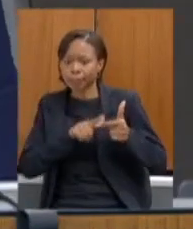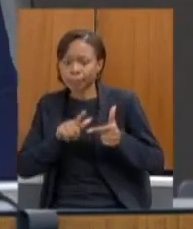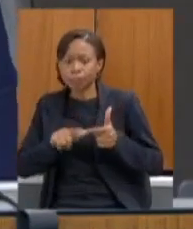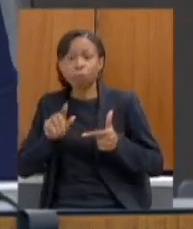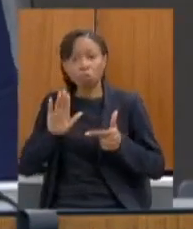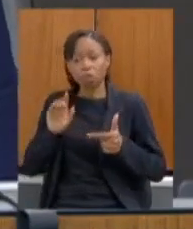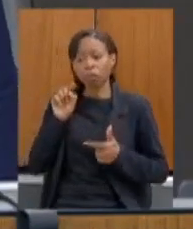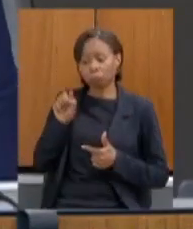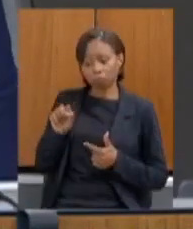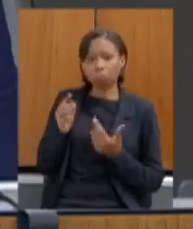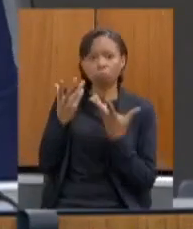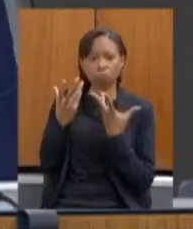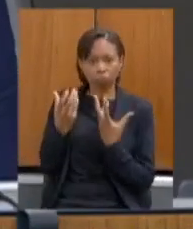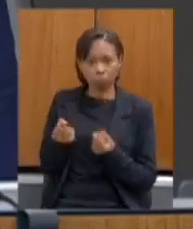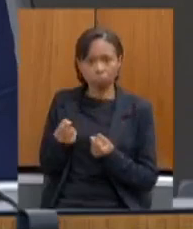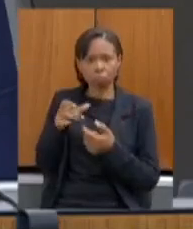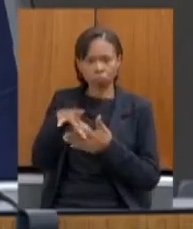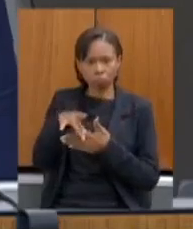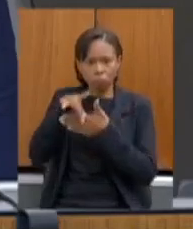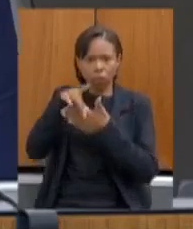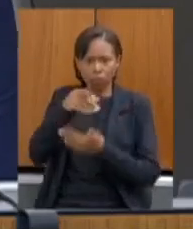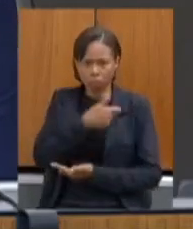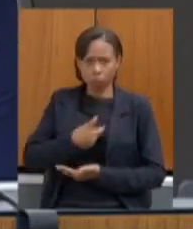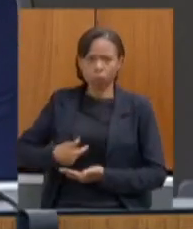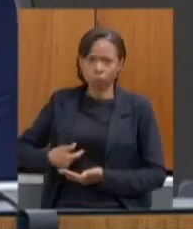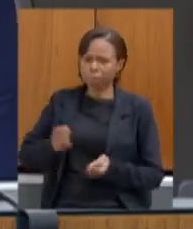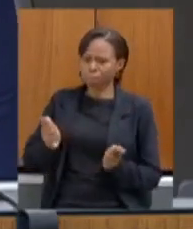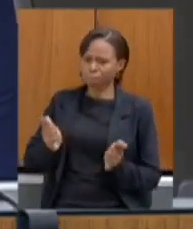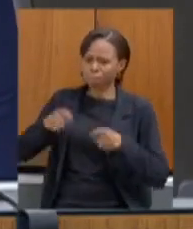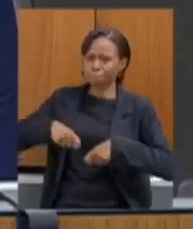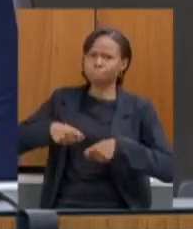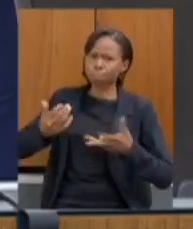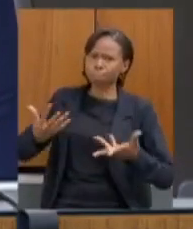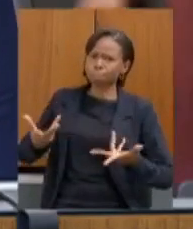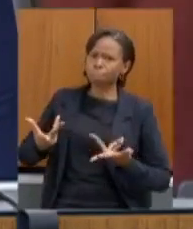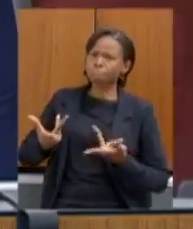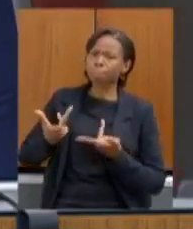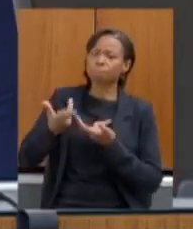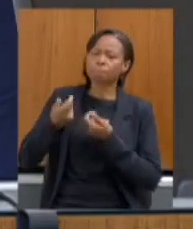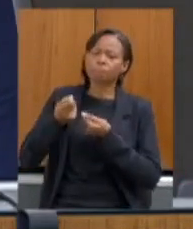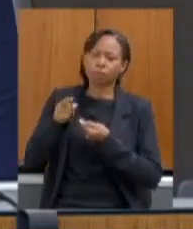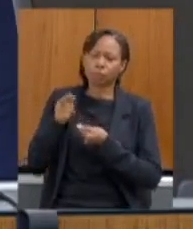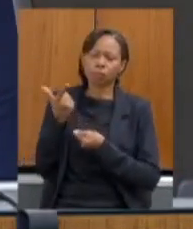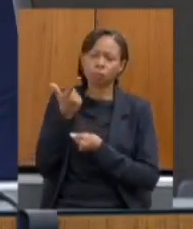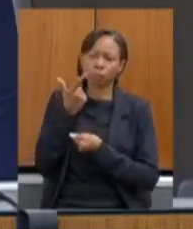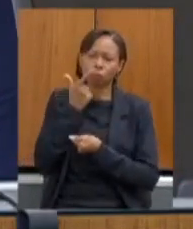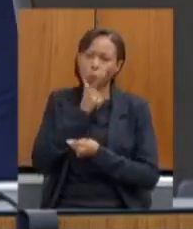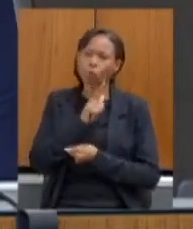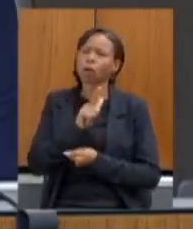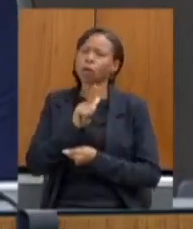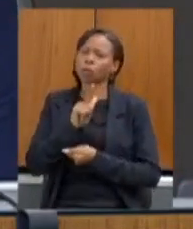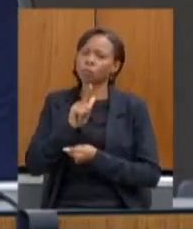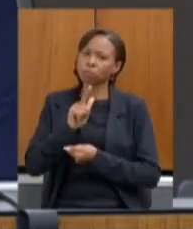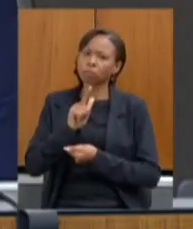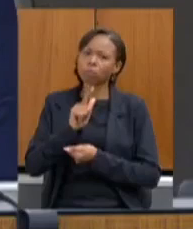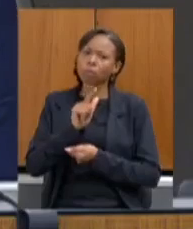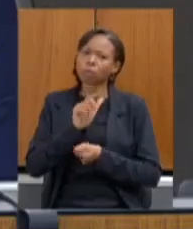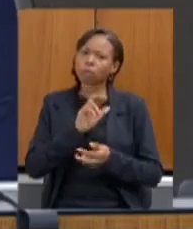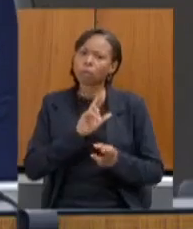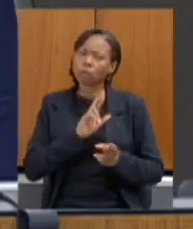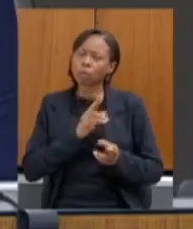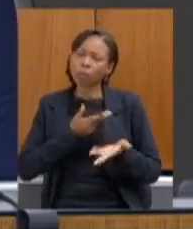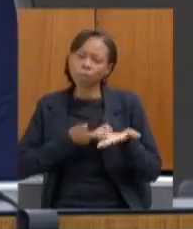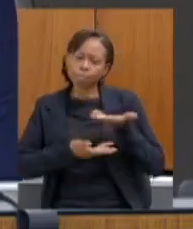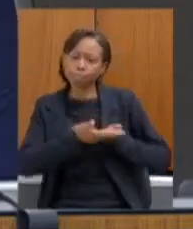governo e, de forma muito competente e brilhante, tem conseguido fazer a intermediação